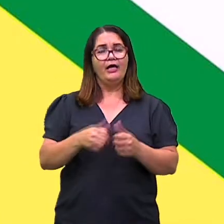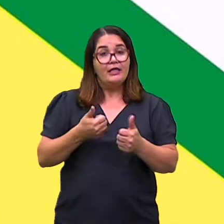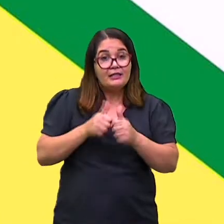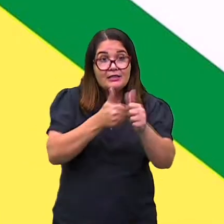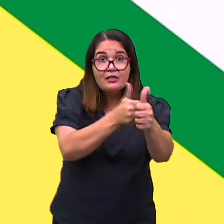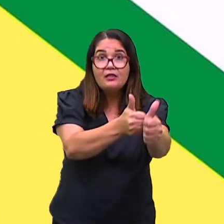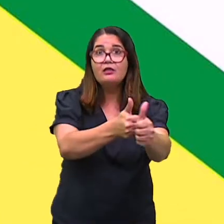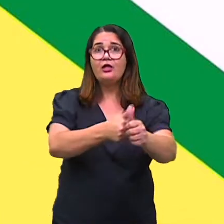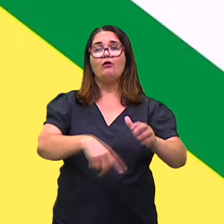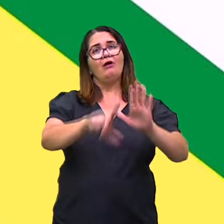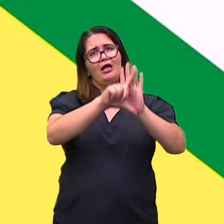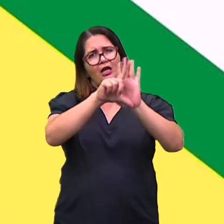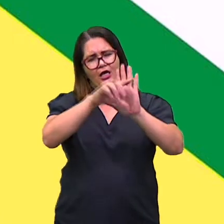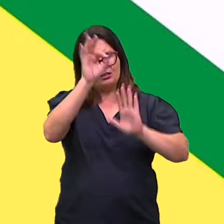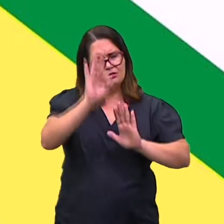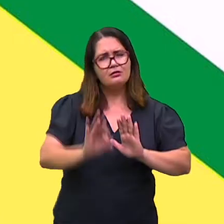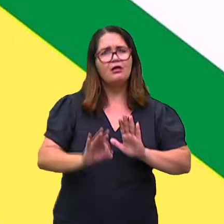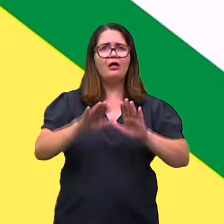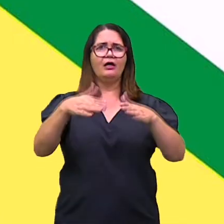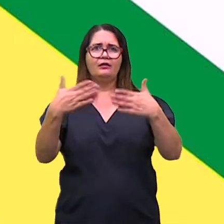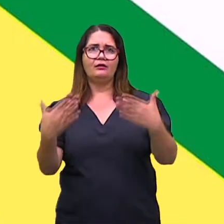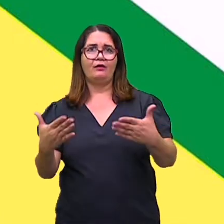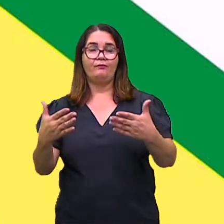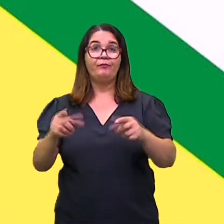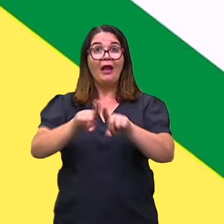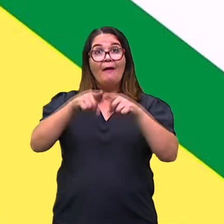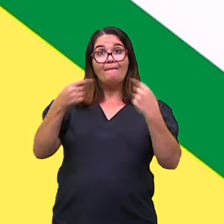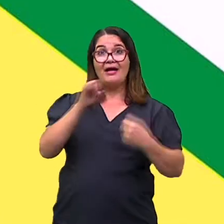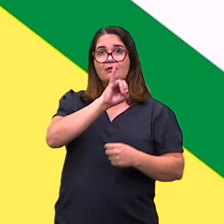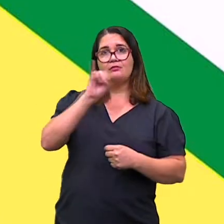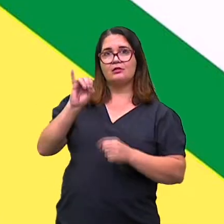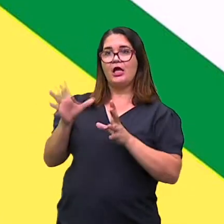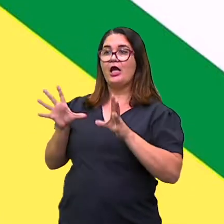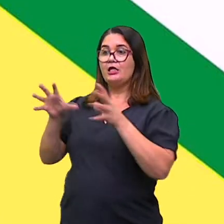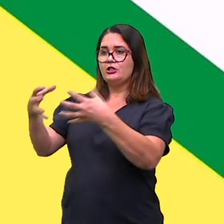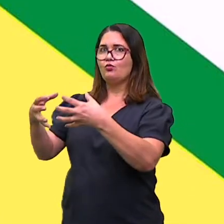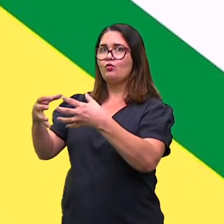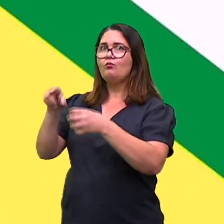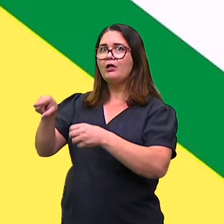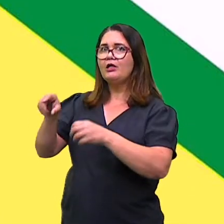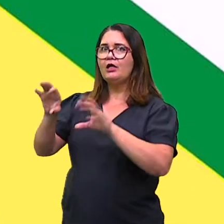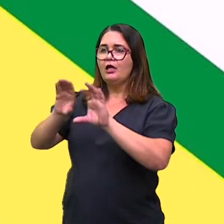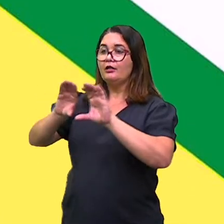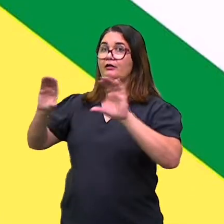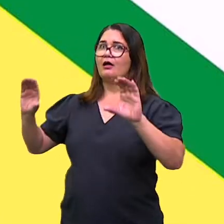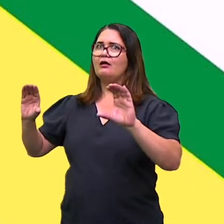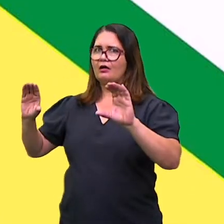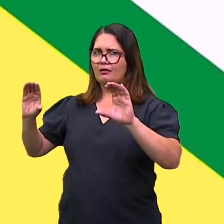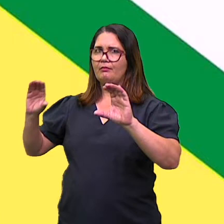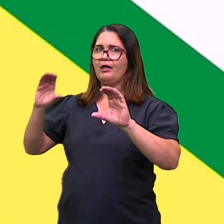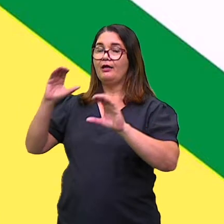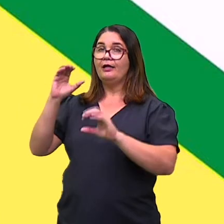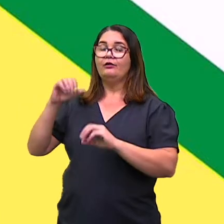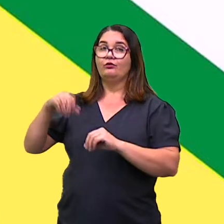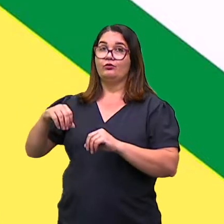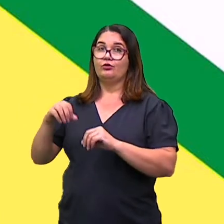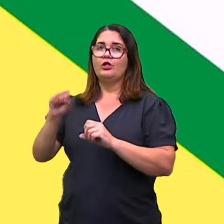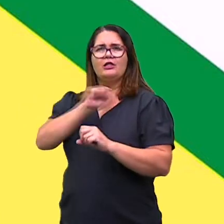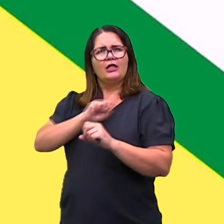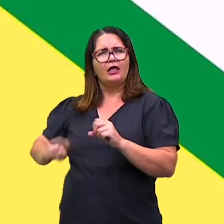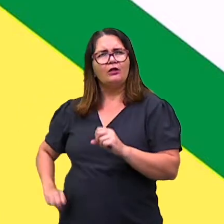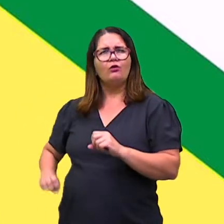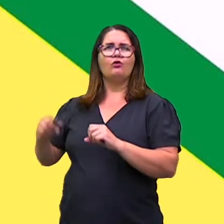Câmara e aceito pela maioria qualificada, ou seja, por 2/3